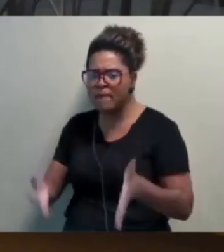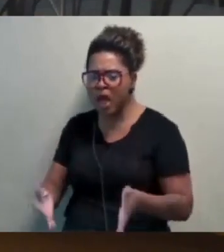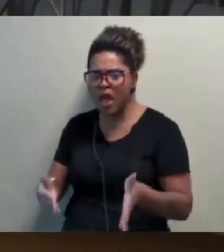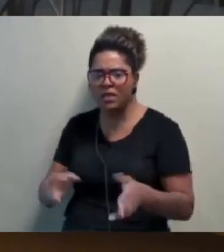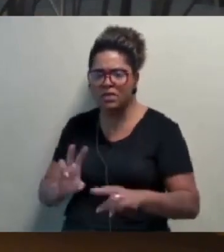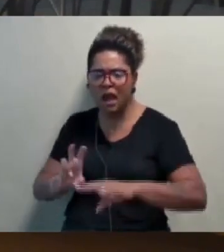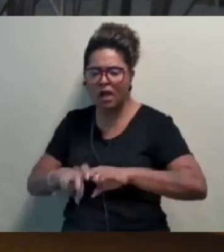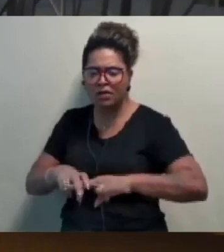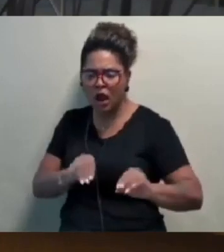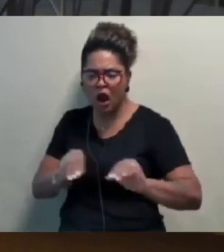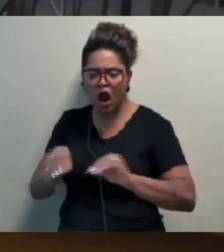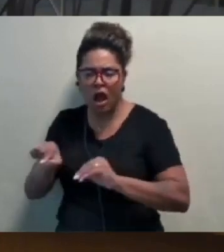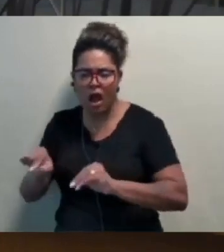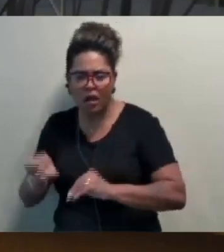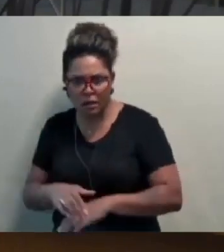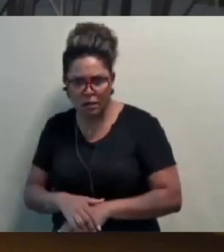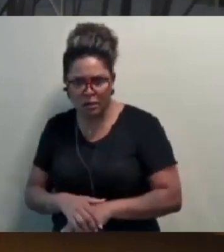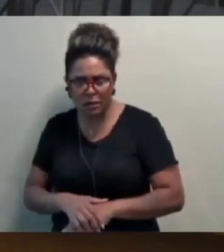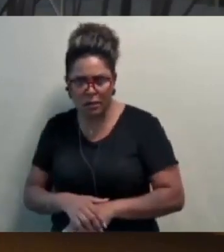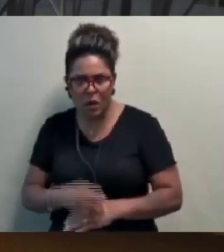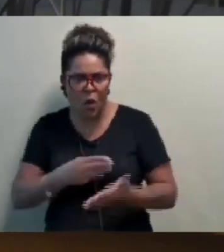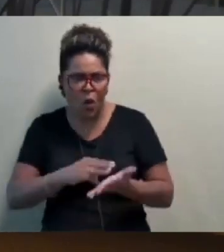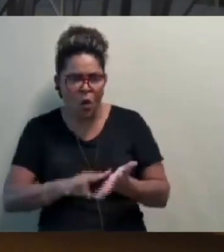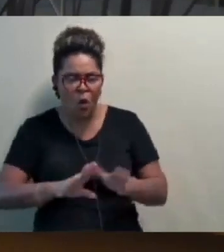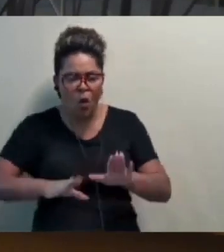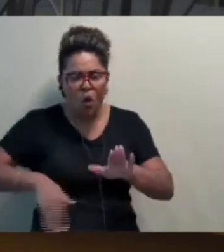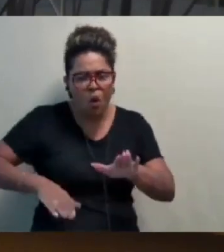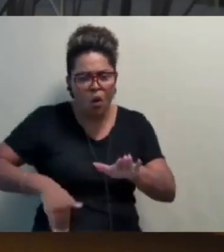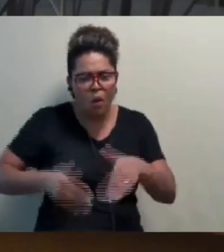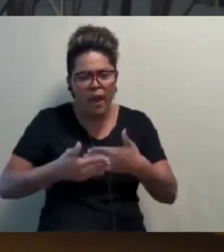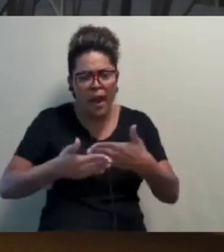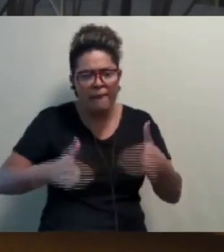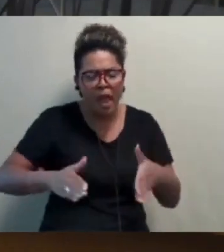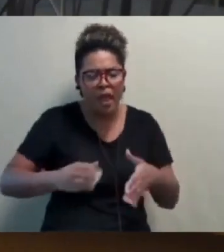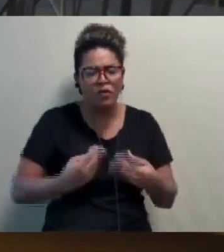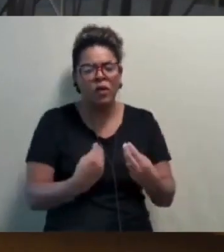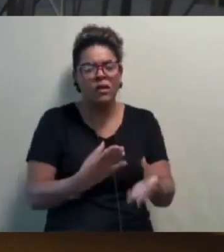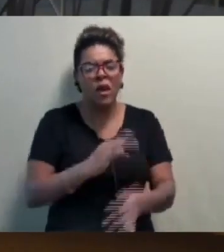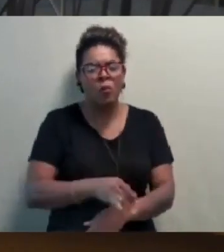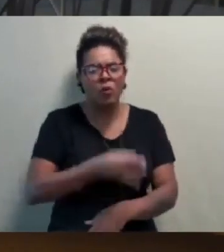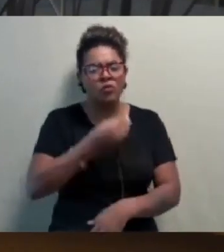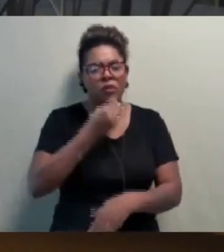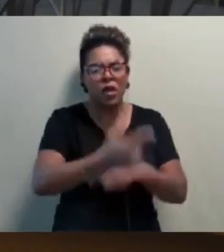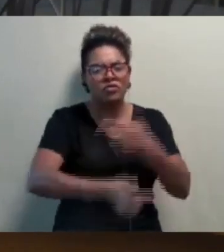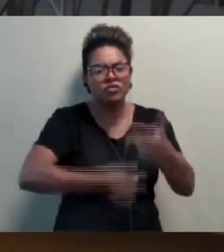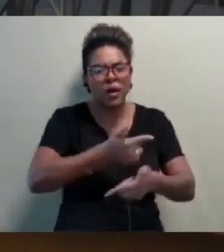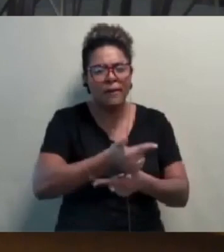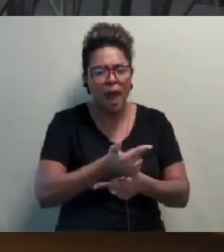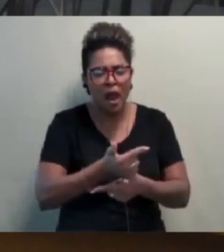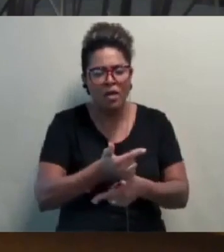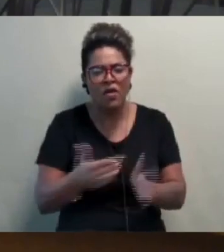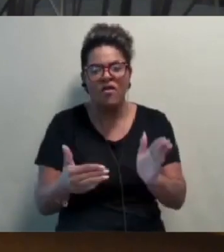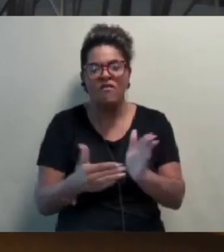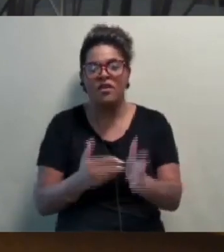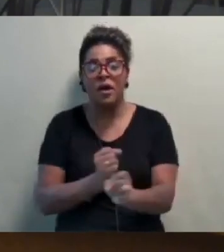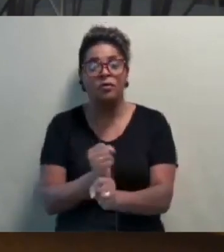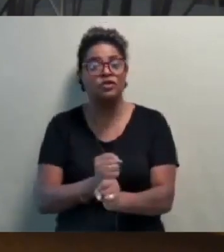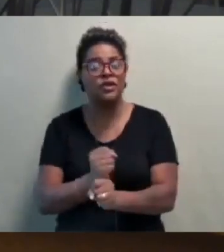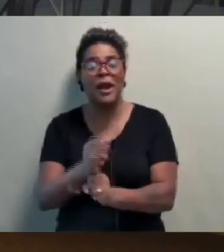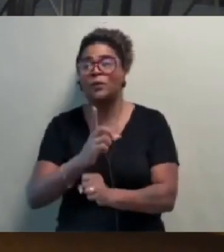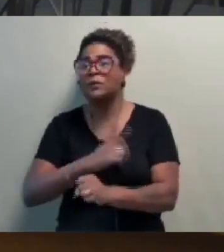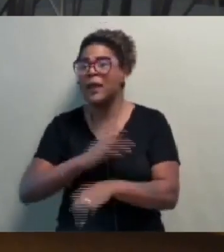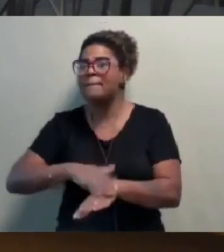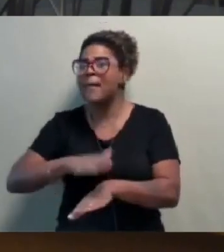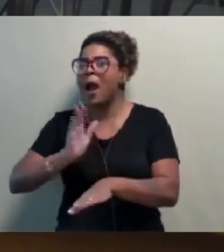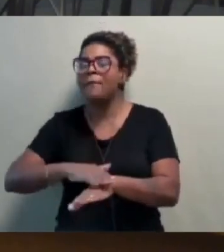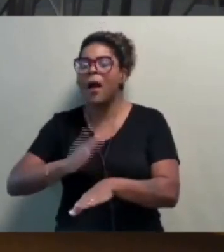emprego? Os clubes que agora, final de ano, é o que mais arrecada com eventos, réveões em vários